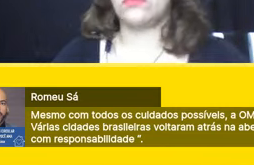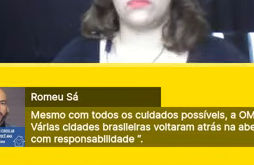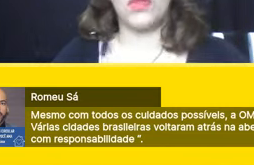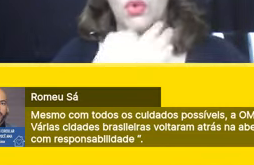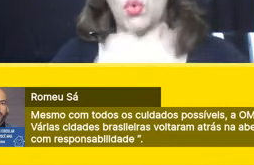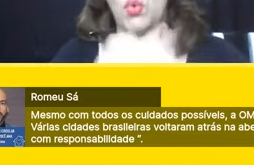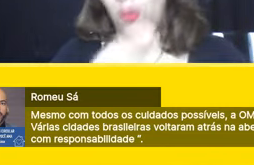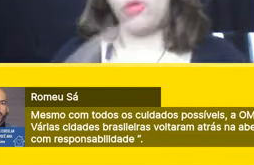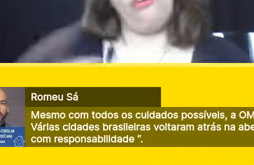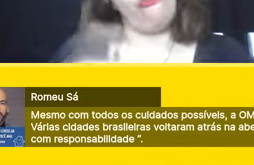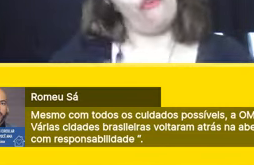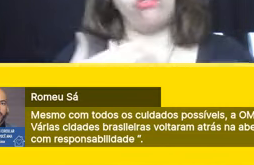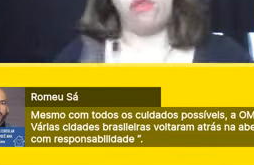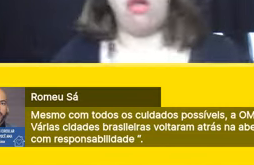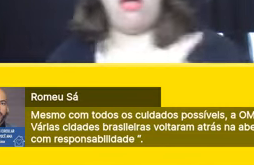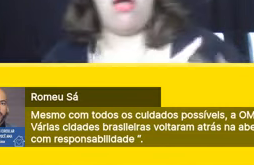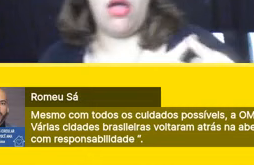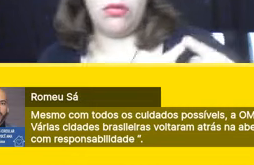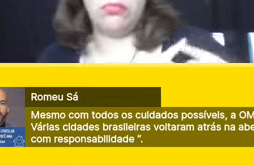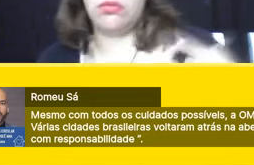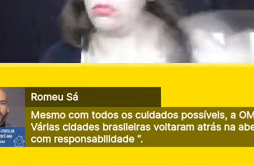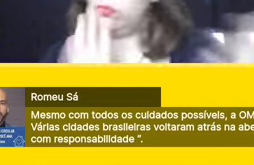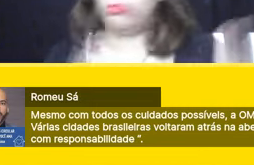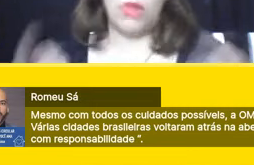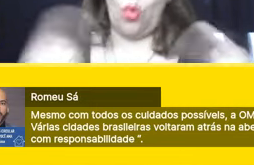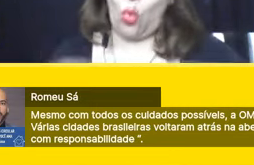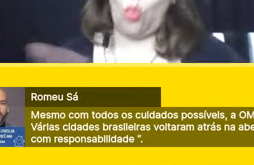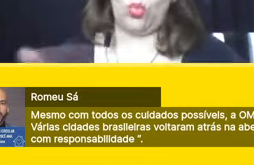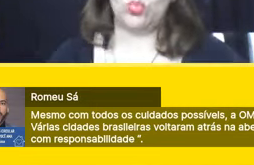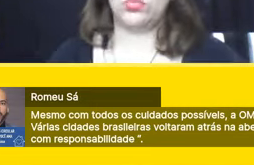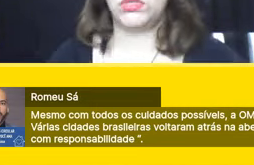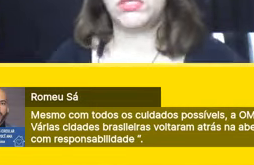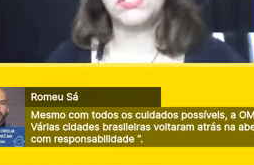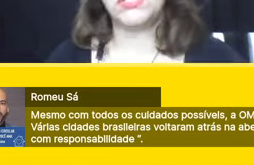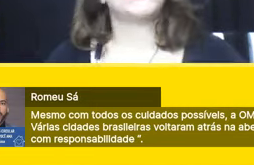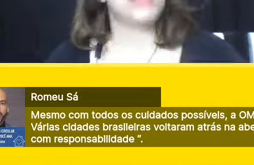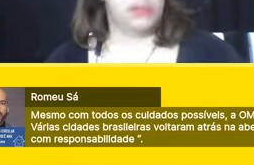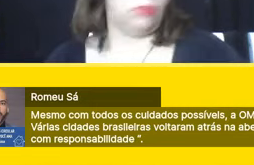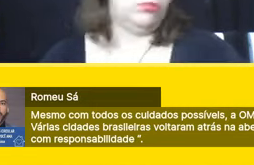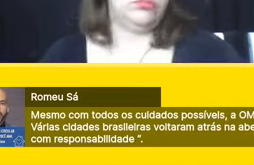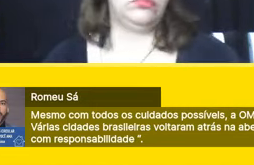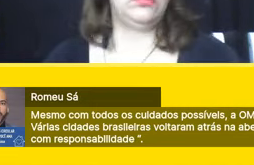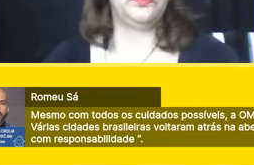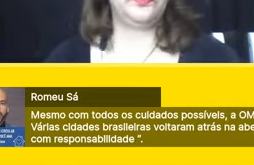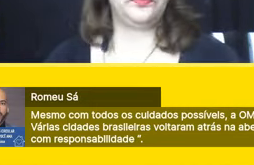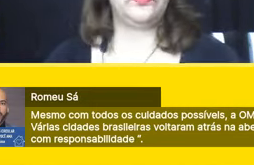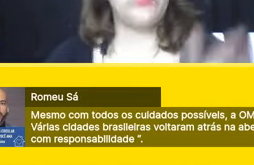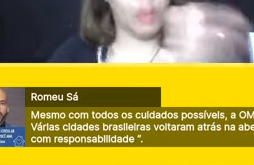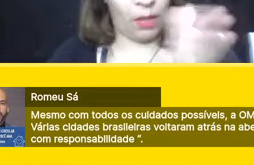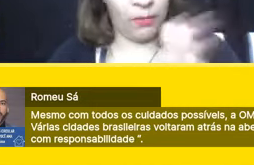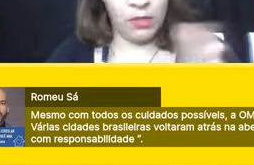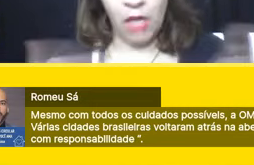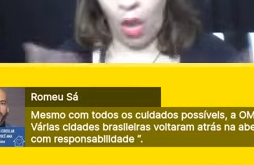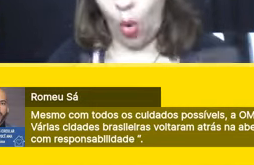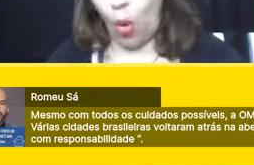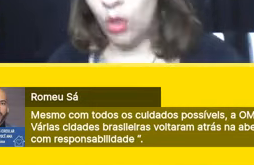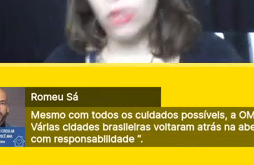de voltar com responsabilidade. Ele é contra, né? Eu vi uma pesquisa agora